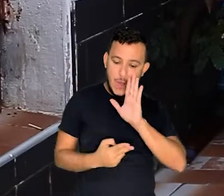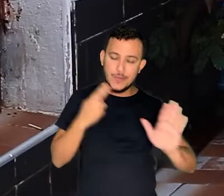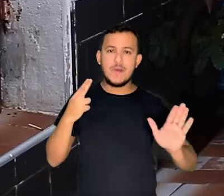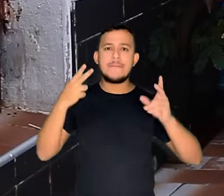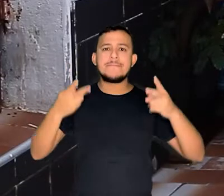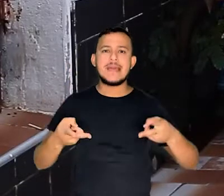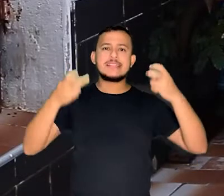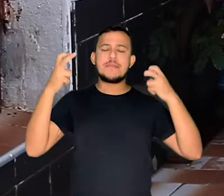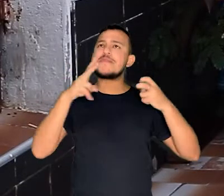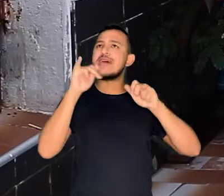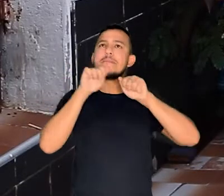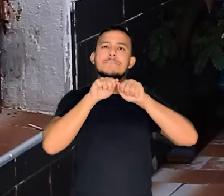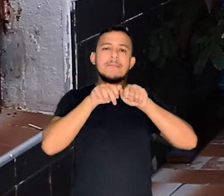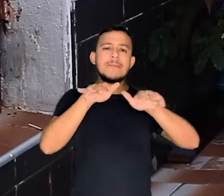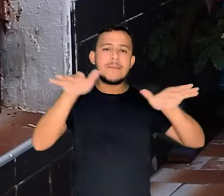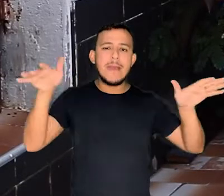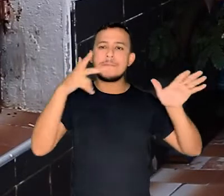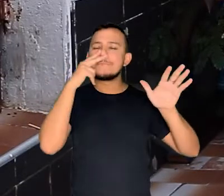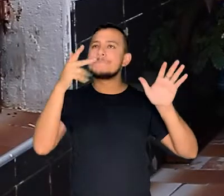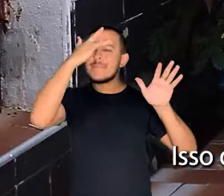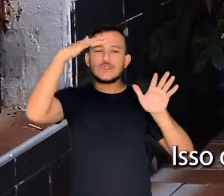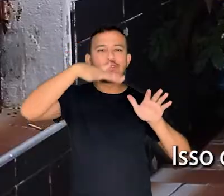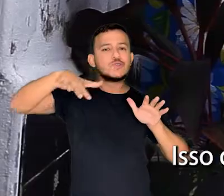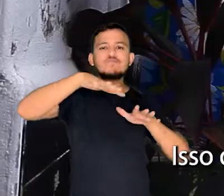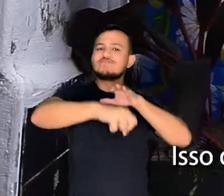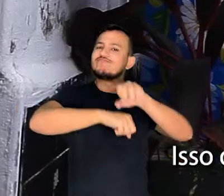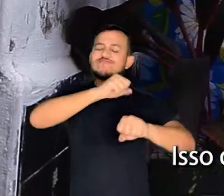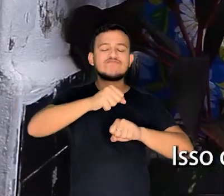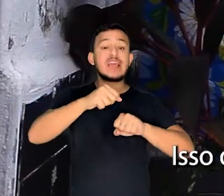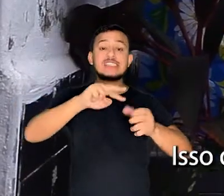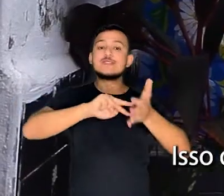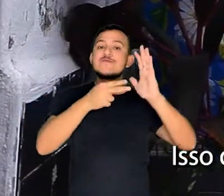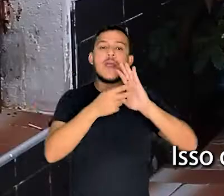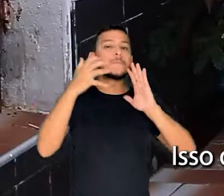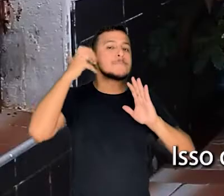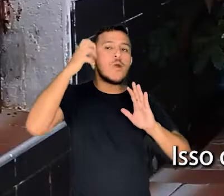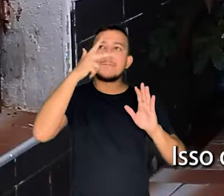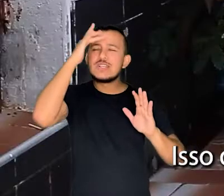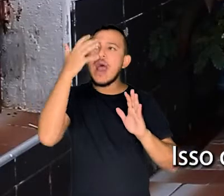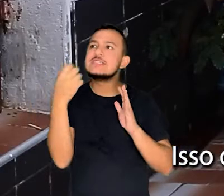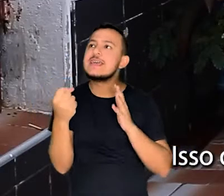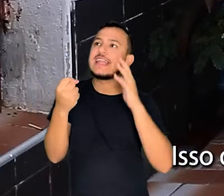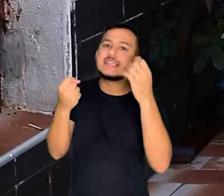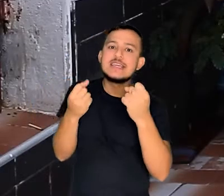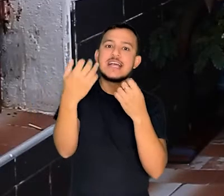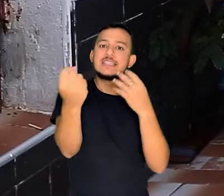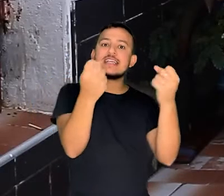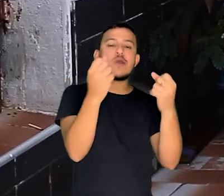você percebe que vai se tornando domínio público. Isso quer dizer que ela tem uma aceitação, que ela é um